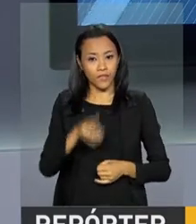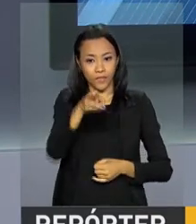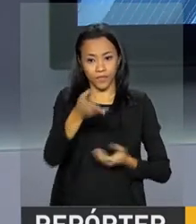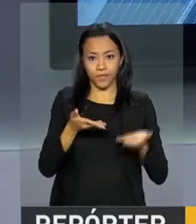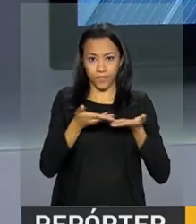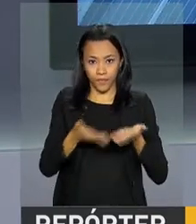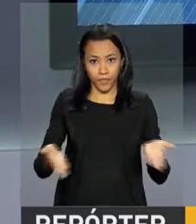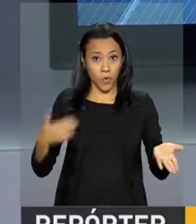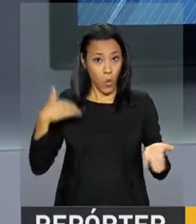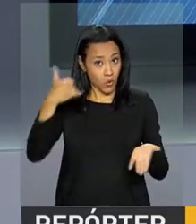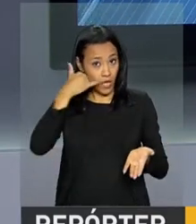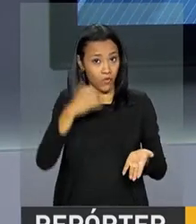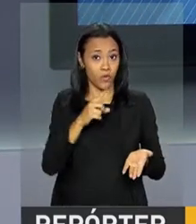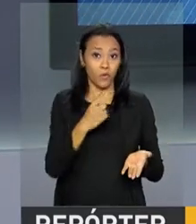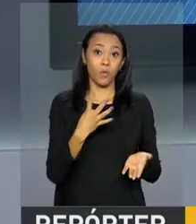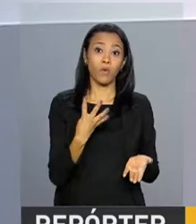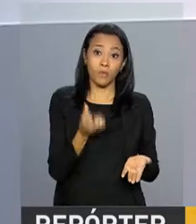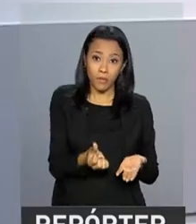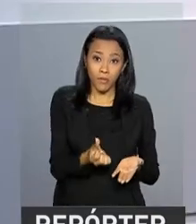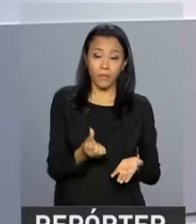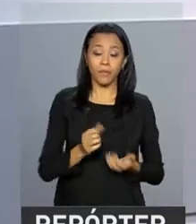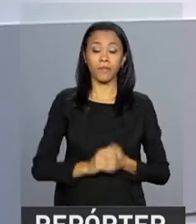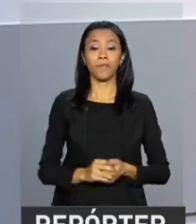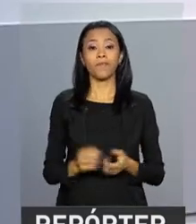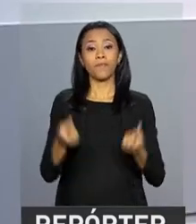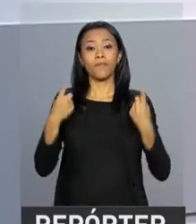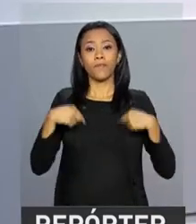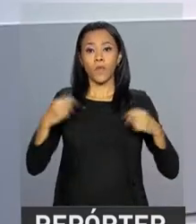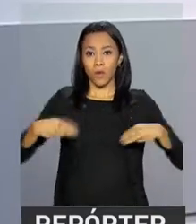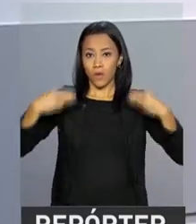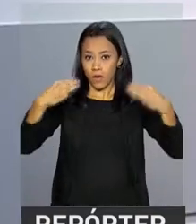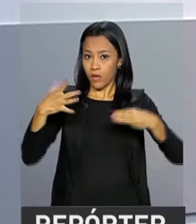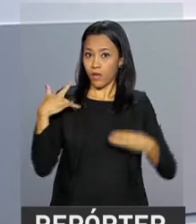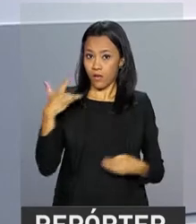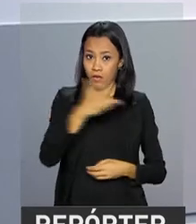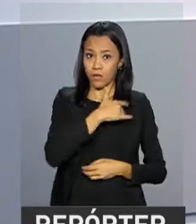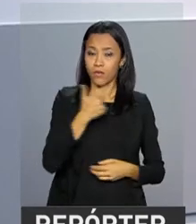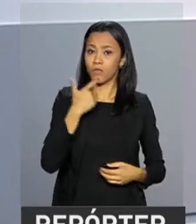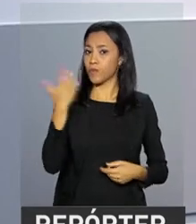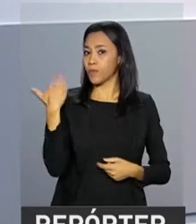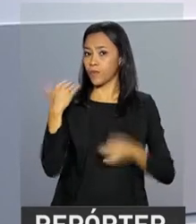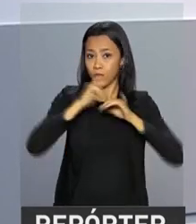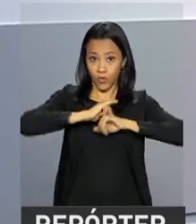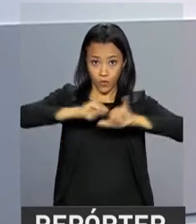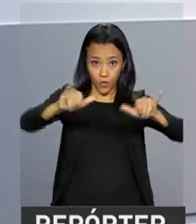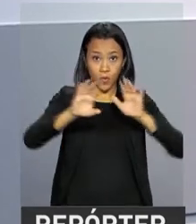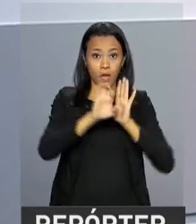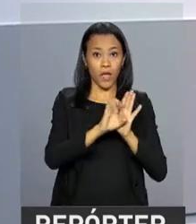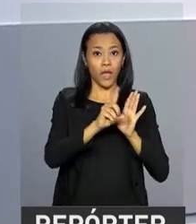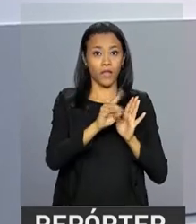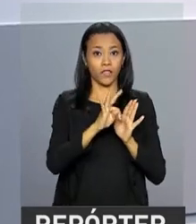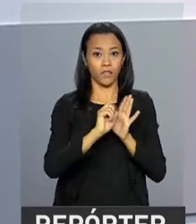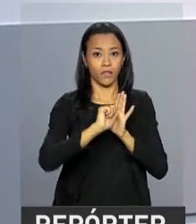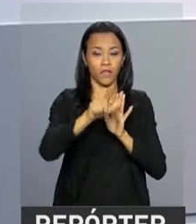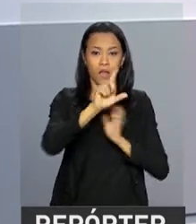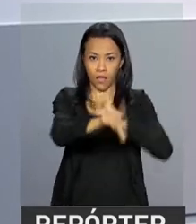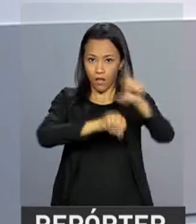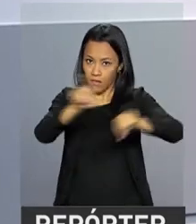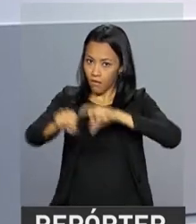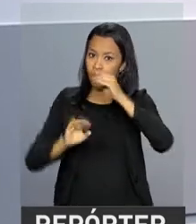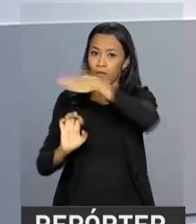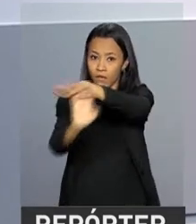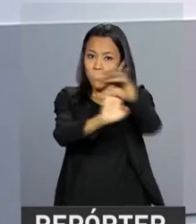pelo receitafone no 146 ministério da saúde anunciou agora há pouco um edital para selecionar empresas que serão responsáveis